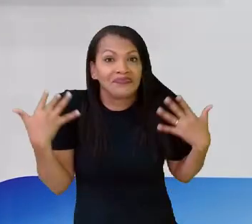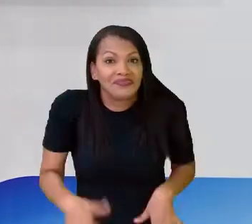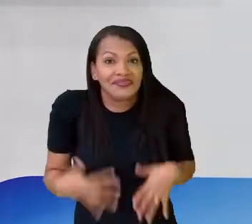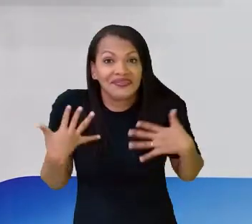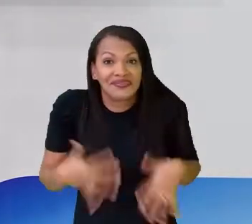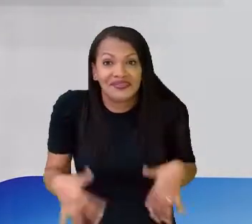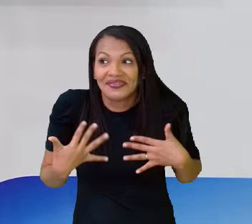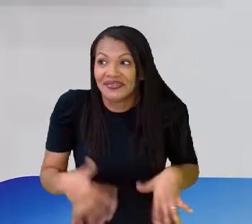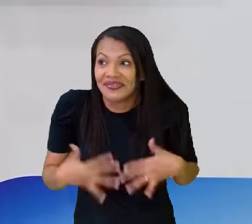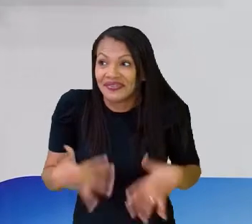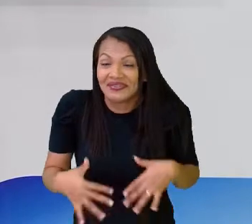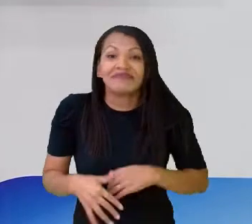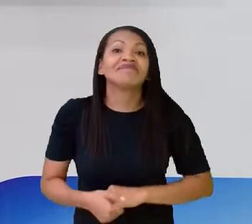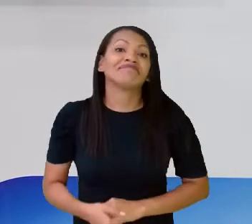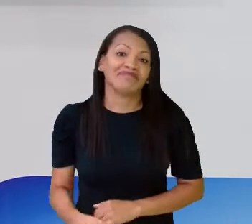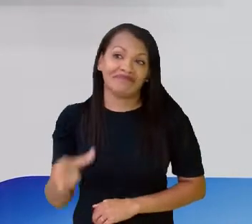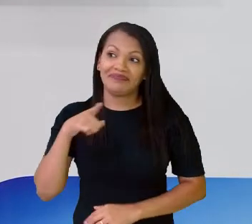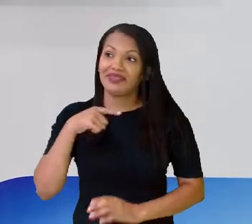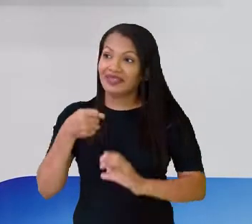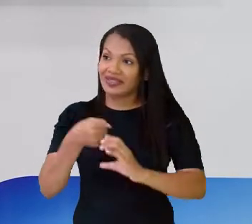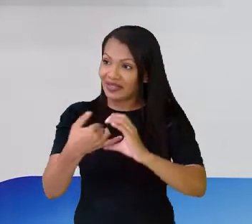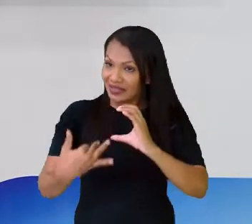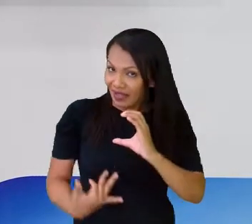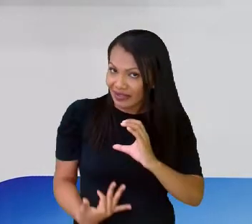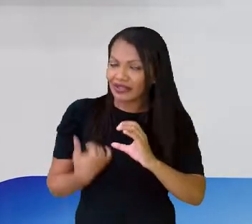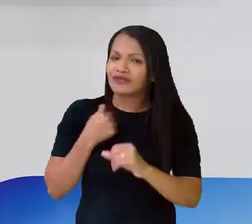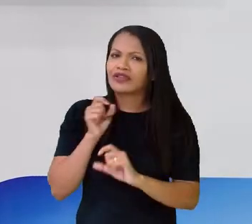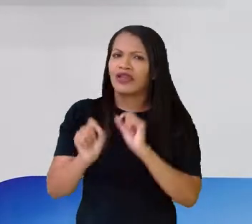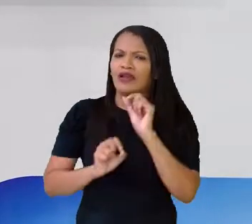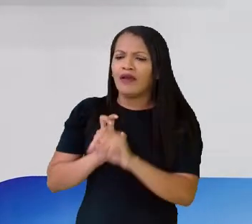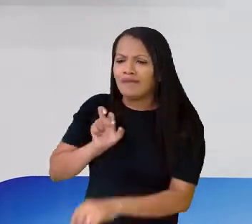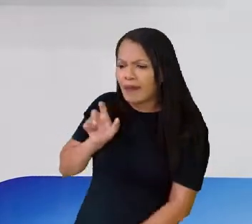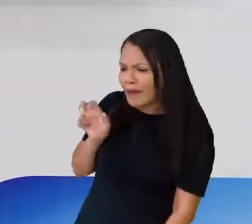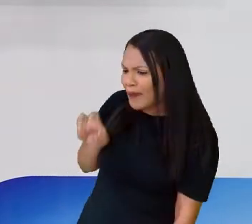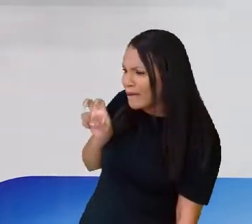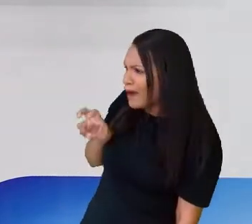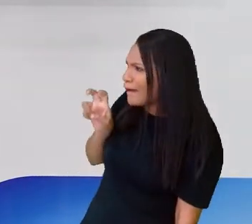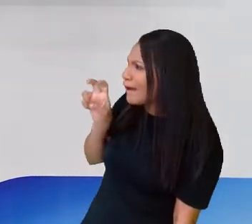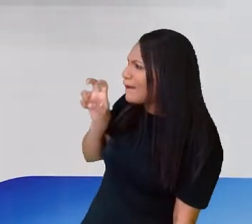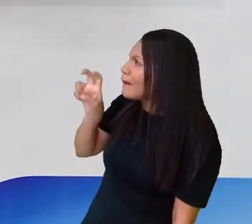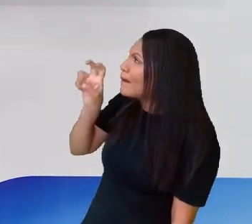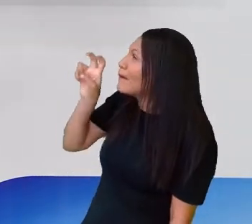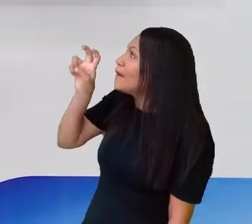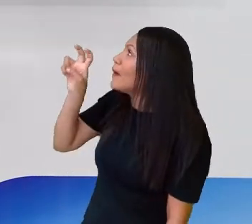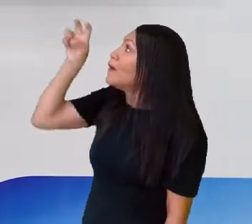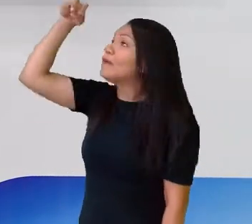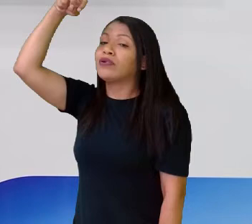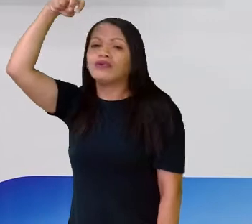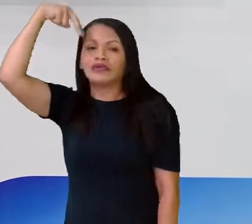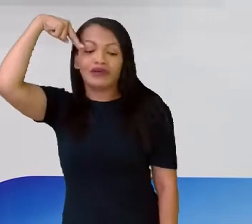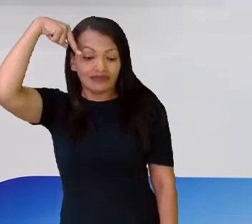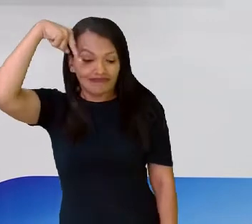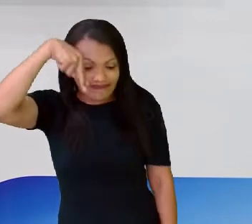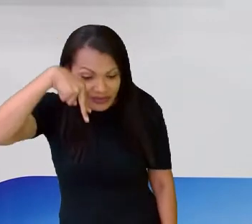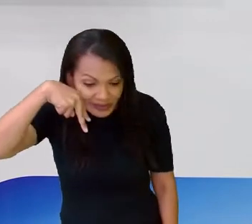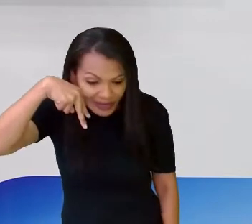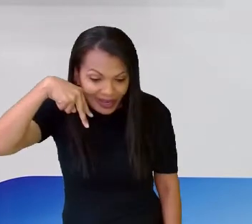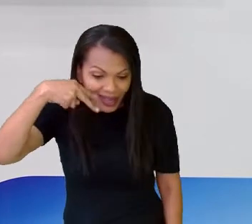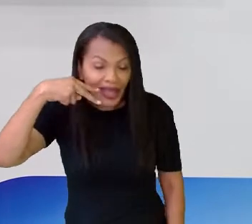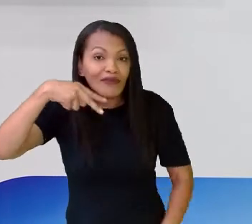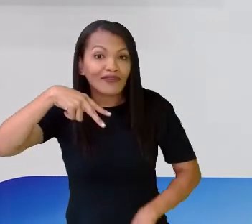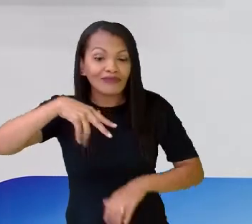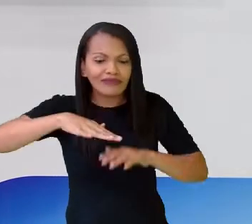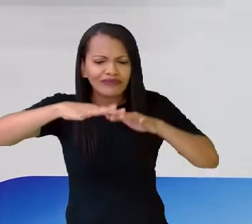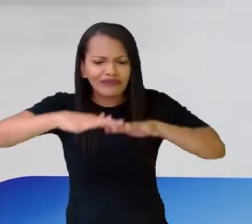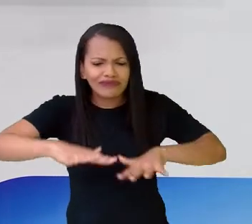sobe, sobe, sobe, sobe, e lá em cima é que a gente vê o verdinho dela. Muito bonita também. E aqui, a gente observa nessa floresta aqui